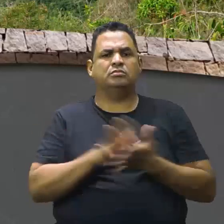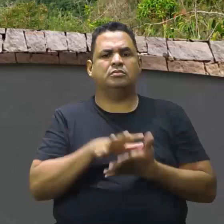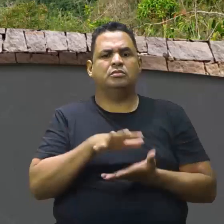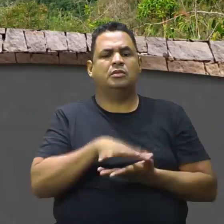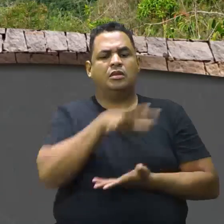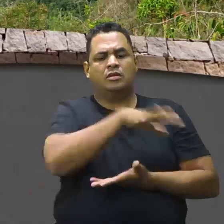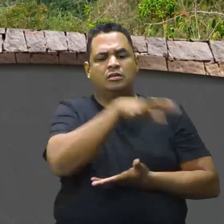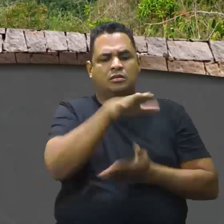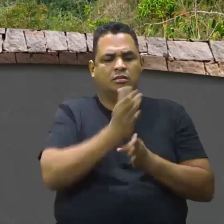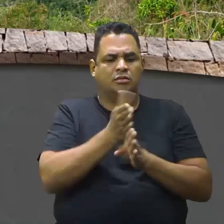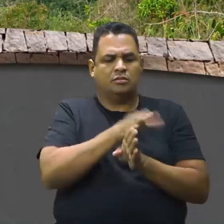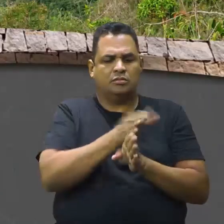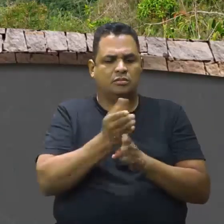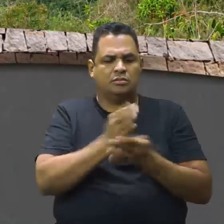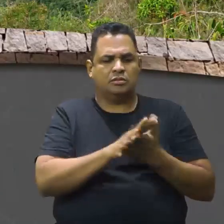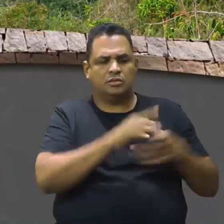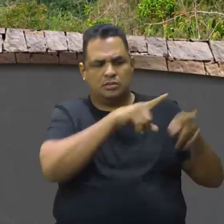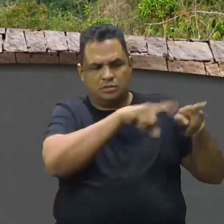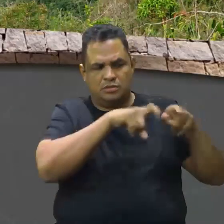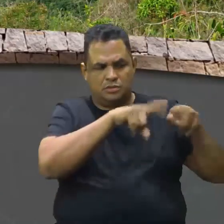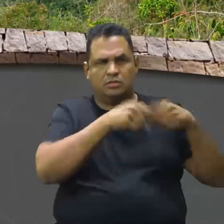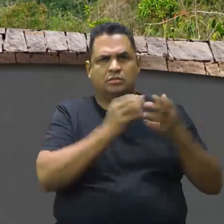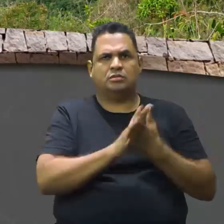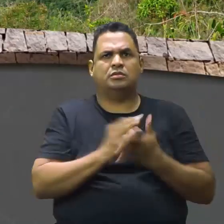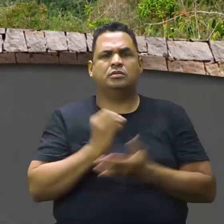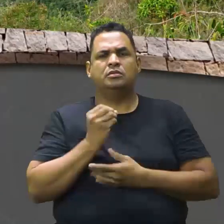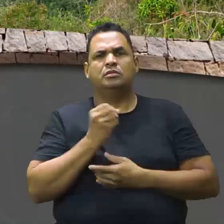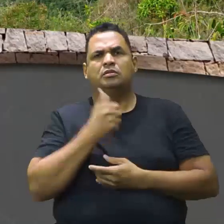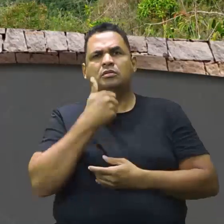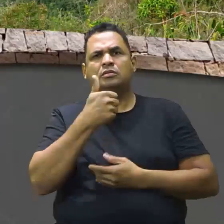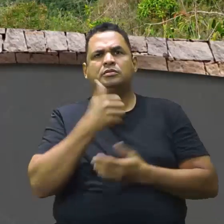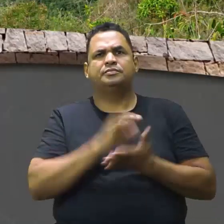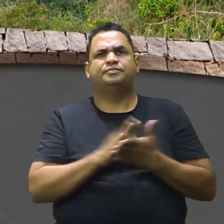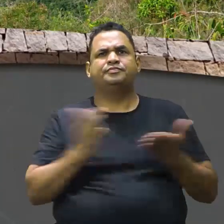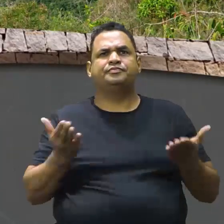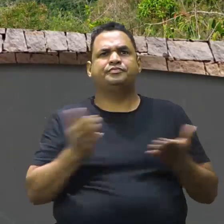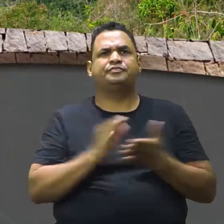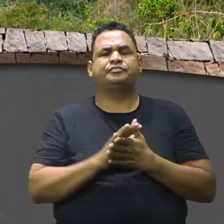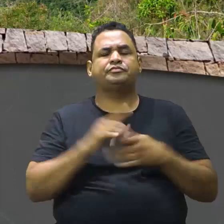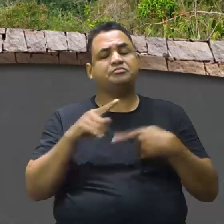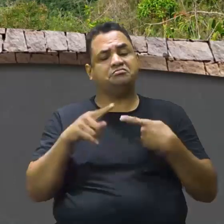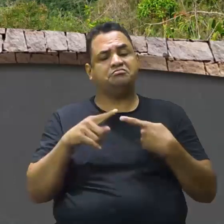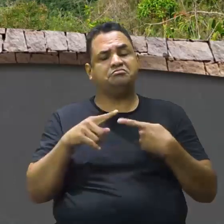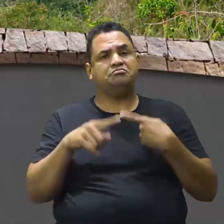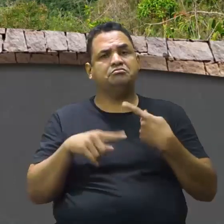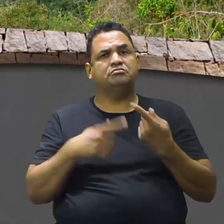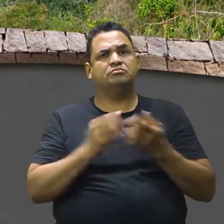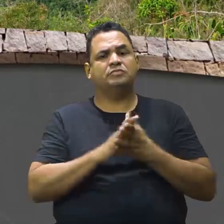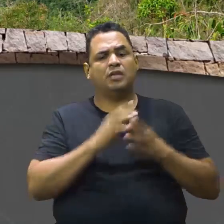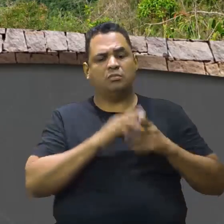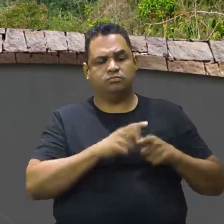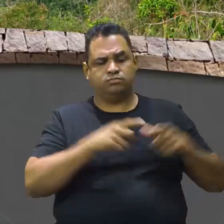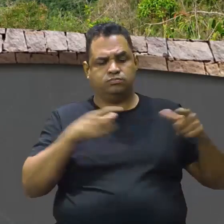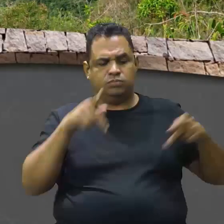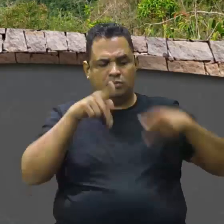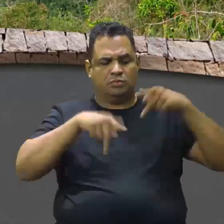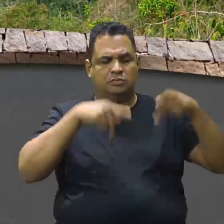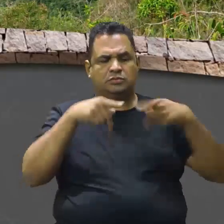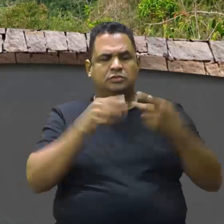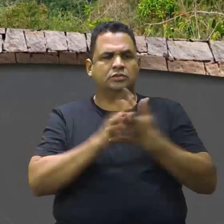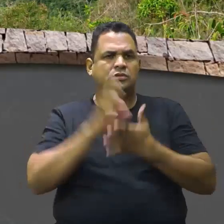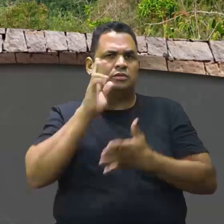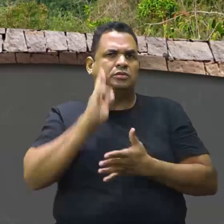como fronteira agrícola. Beleza, galera? E, consequentemente, aumentou a população de